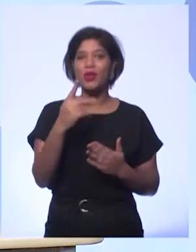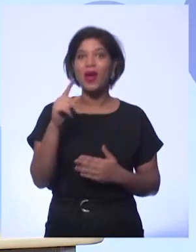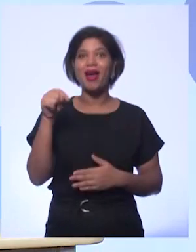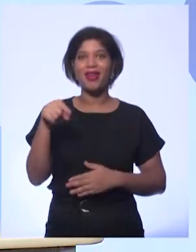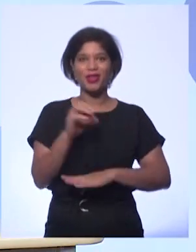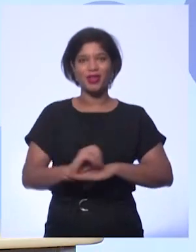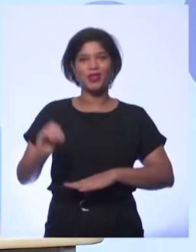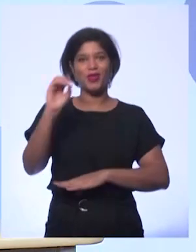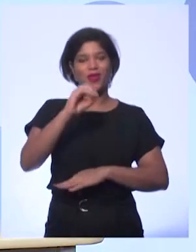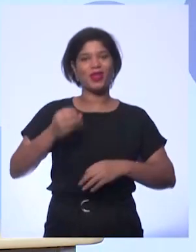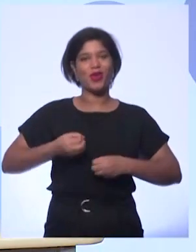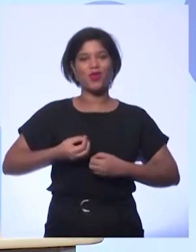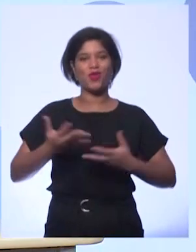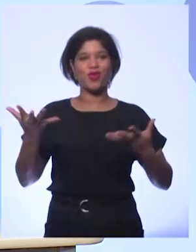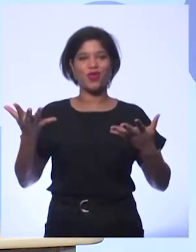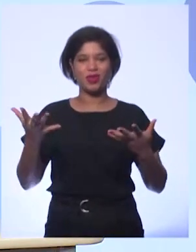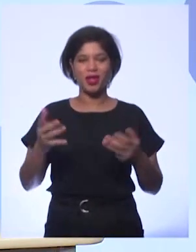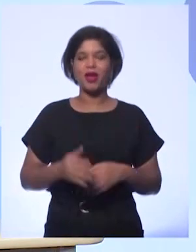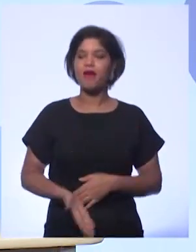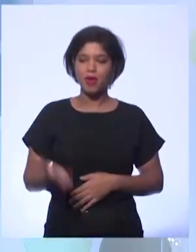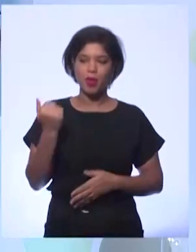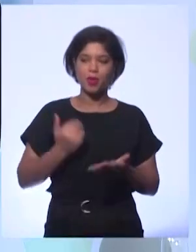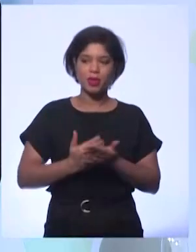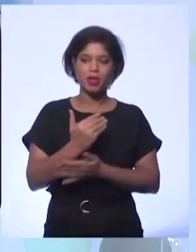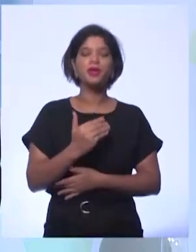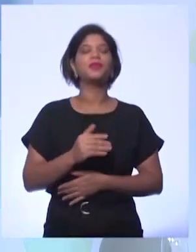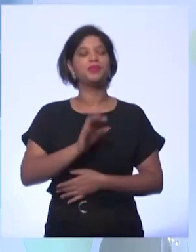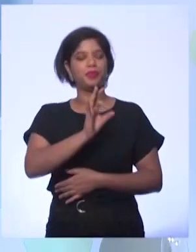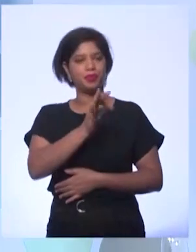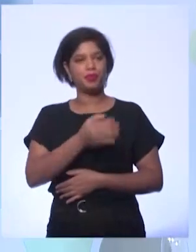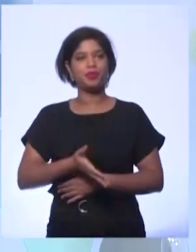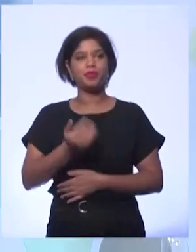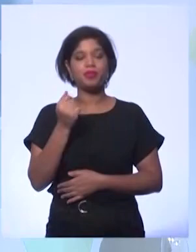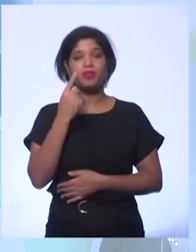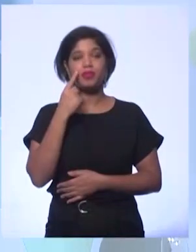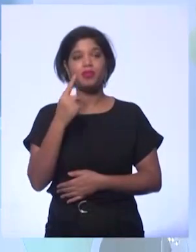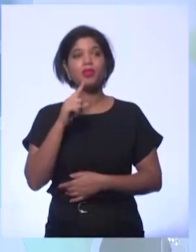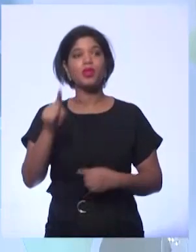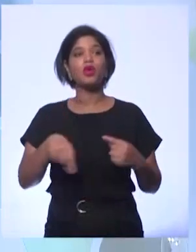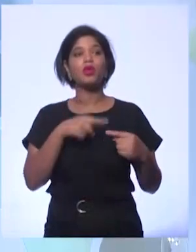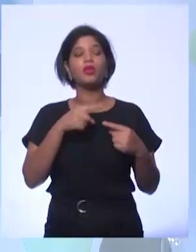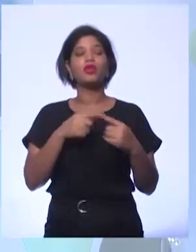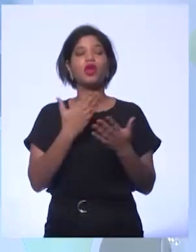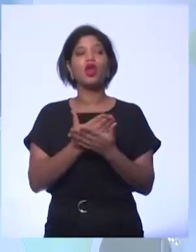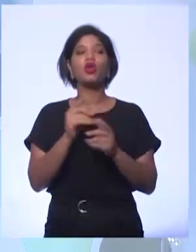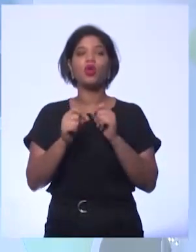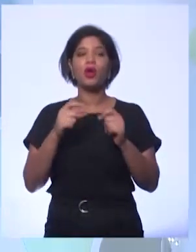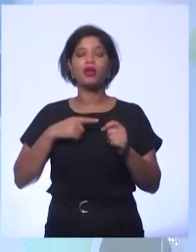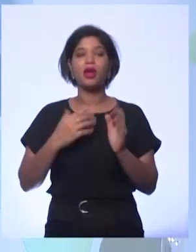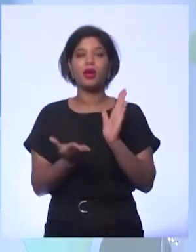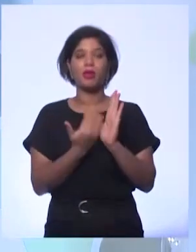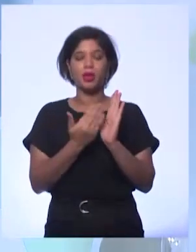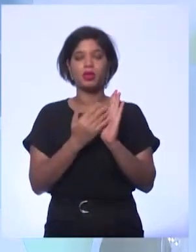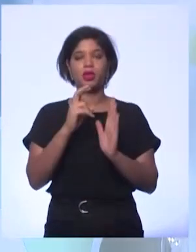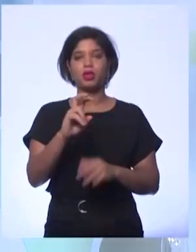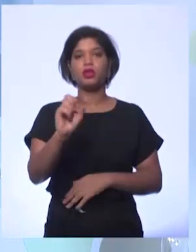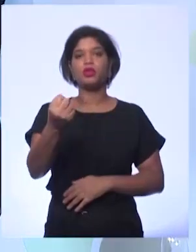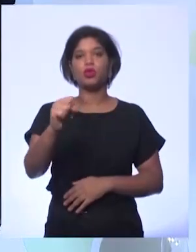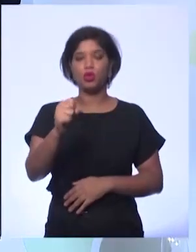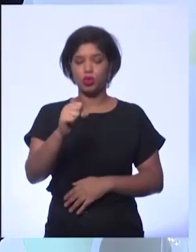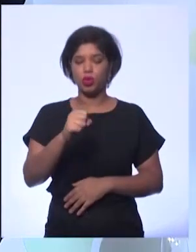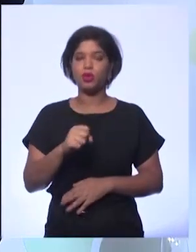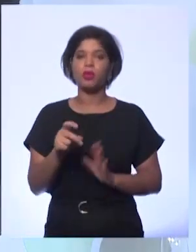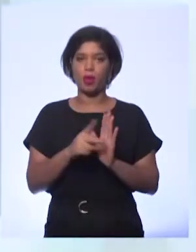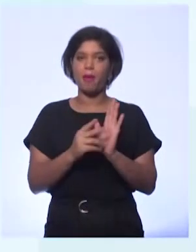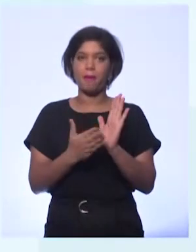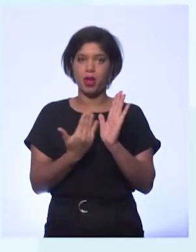de mídias. Vamos começar, professora Roberta? Vamos sim, então vamos começar com os objetivos da aula de hoje. Bom, os objetivos estão lá na página 58 do